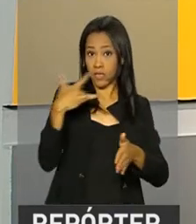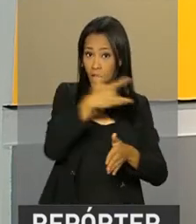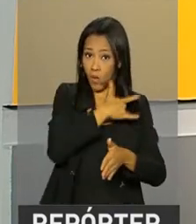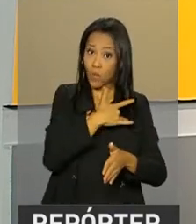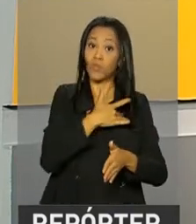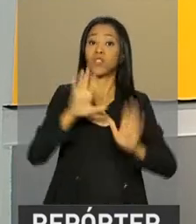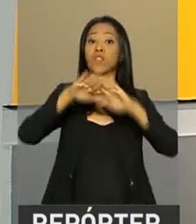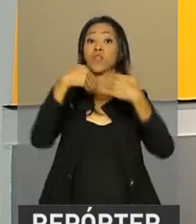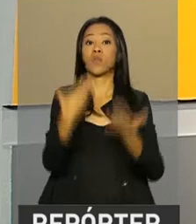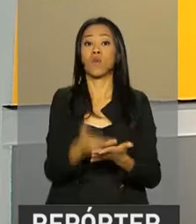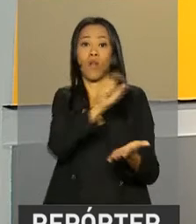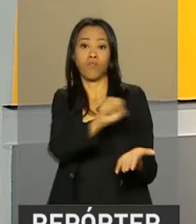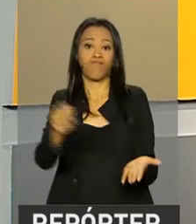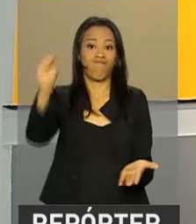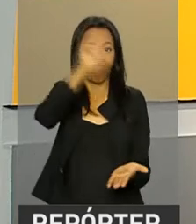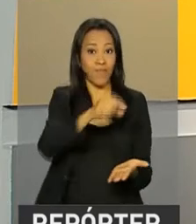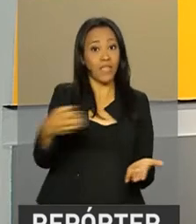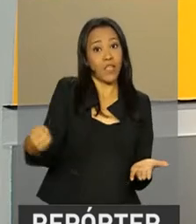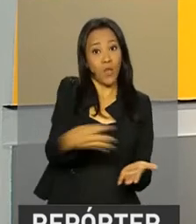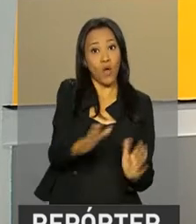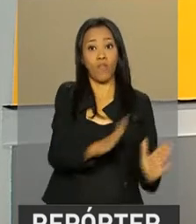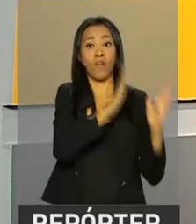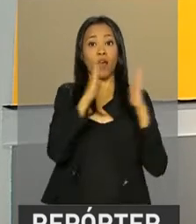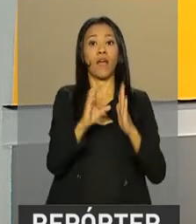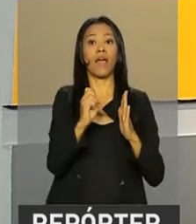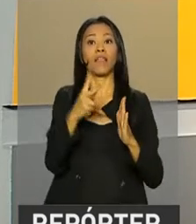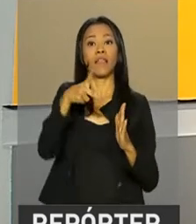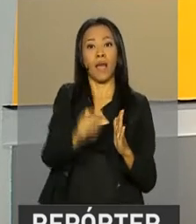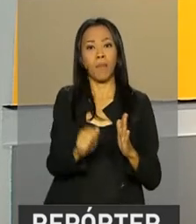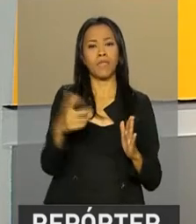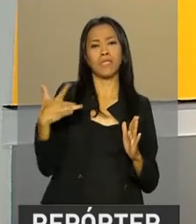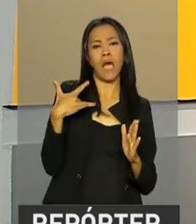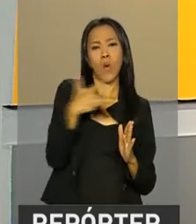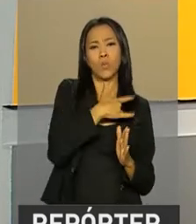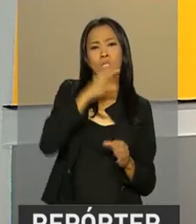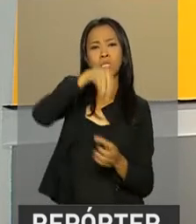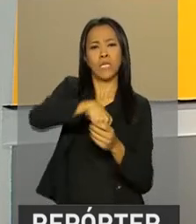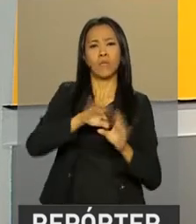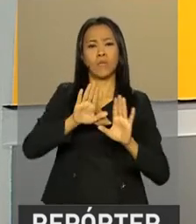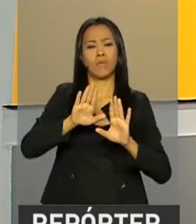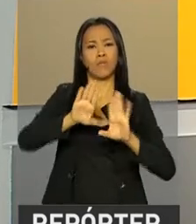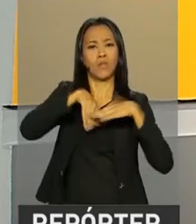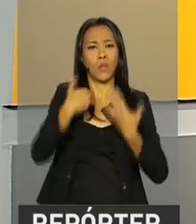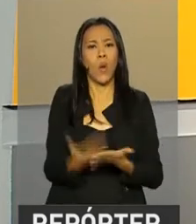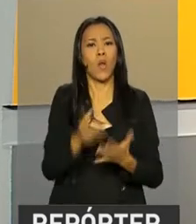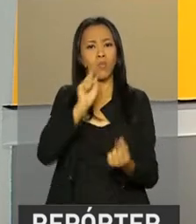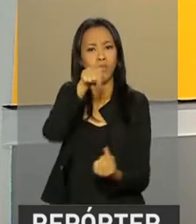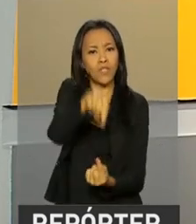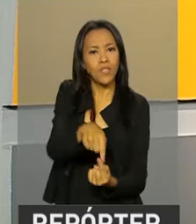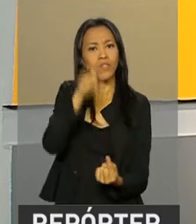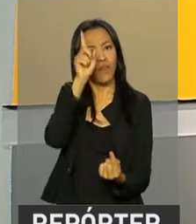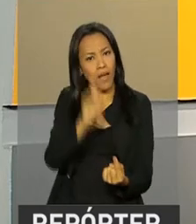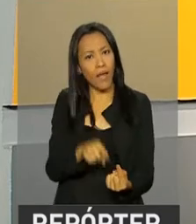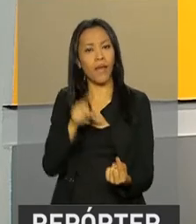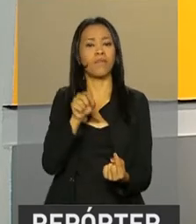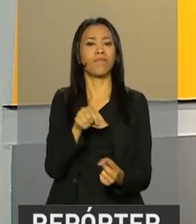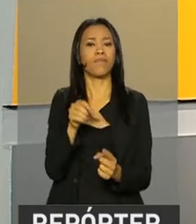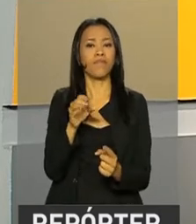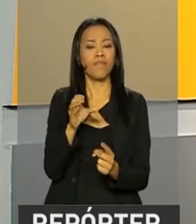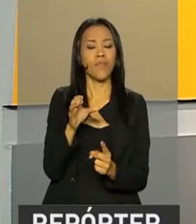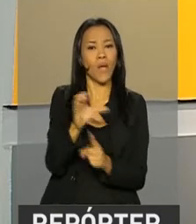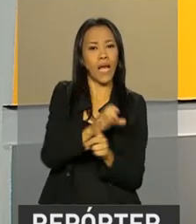ensino a nova etapa do programa saúde na escola tem entre as metas atualizar a caderneta de vacinação